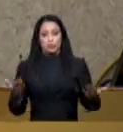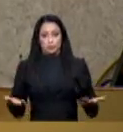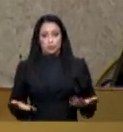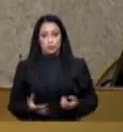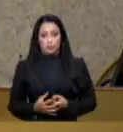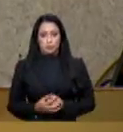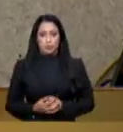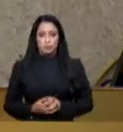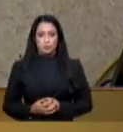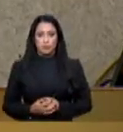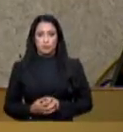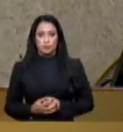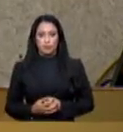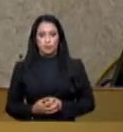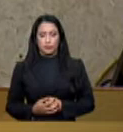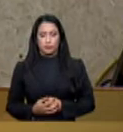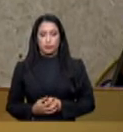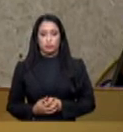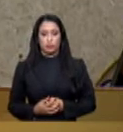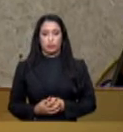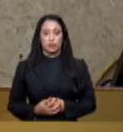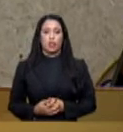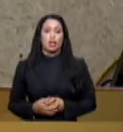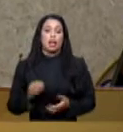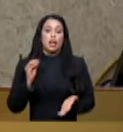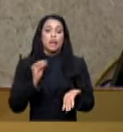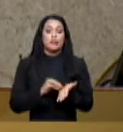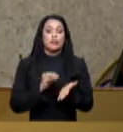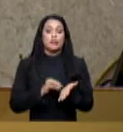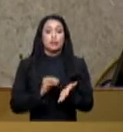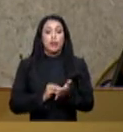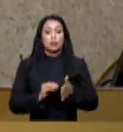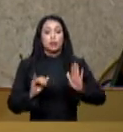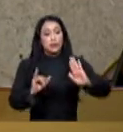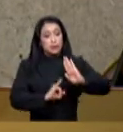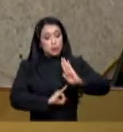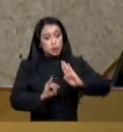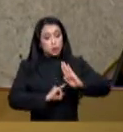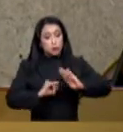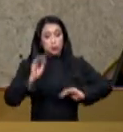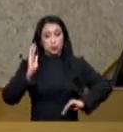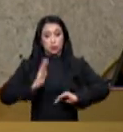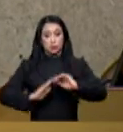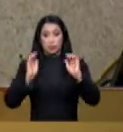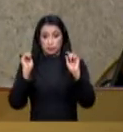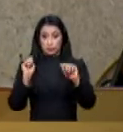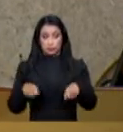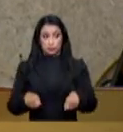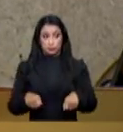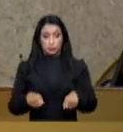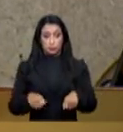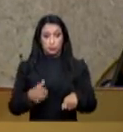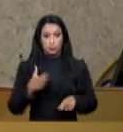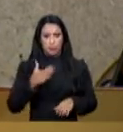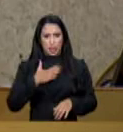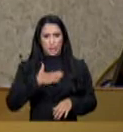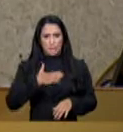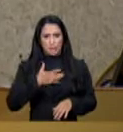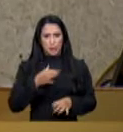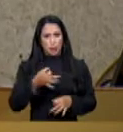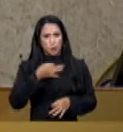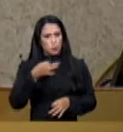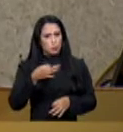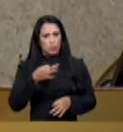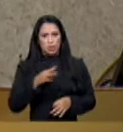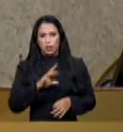ponto, por ausência de capacidade institucional, no meu modo de ver, não compete